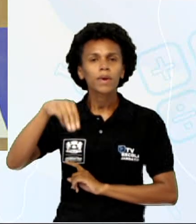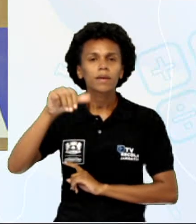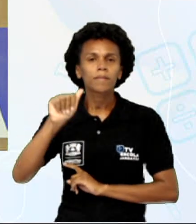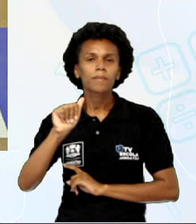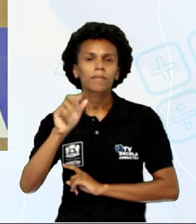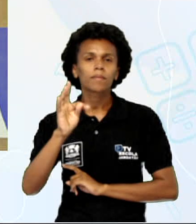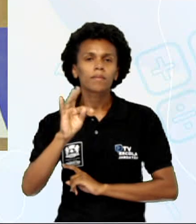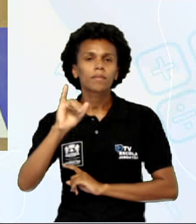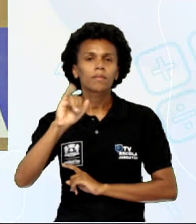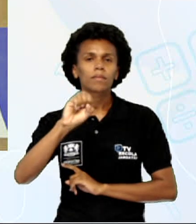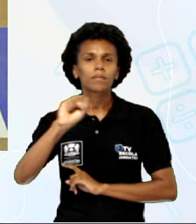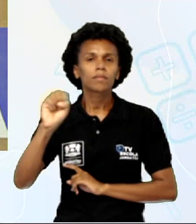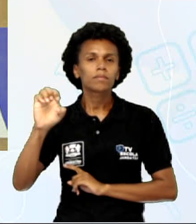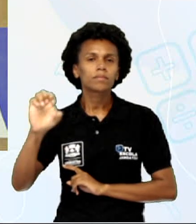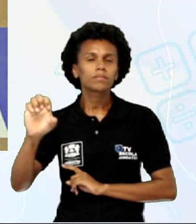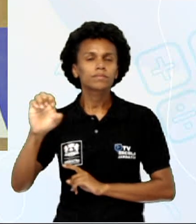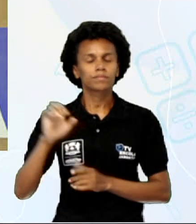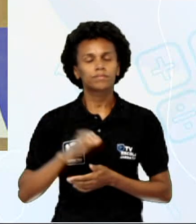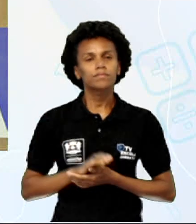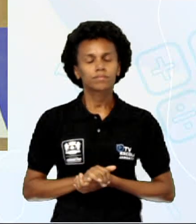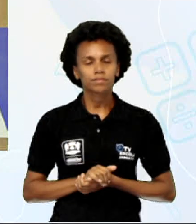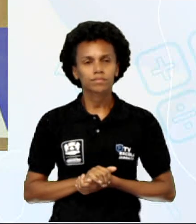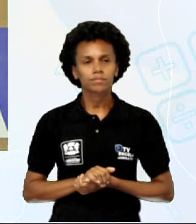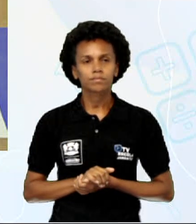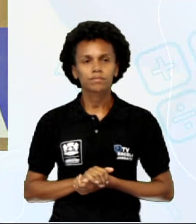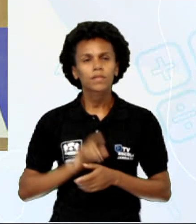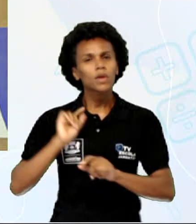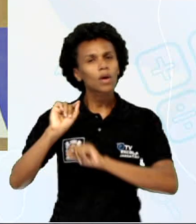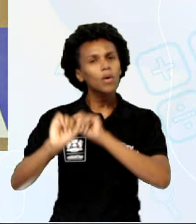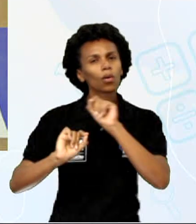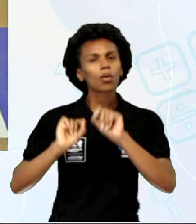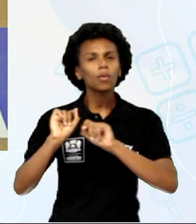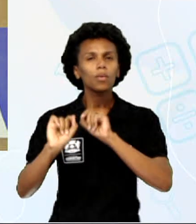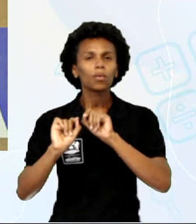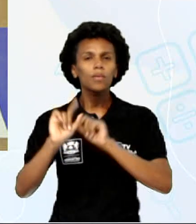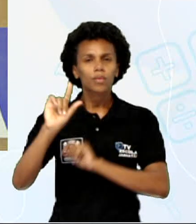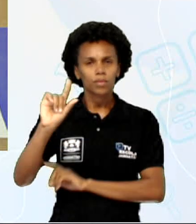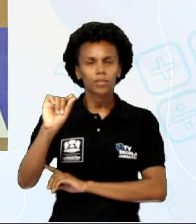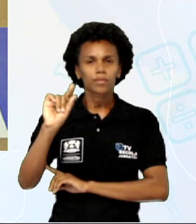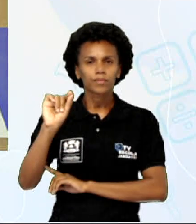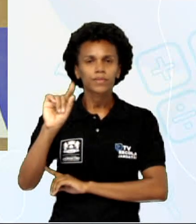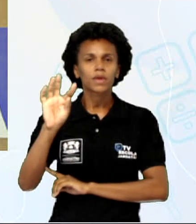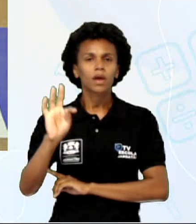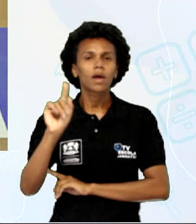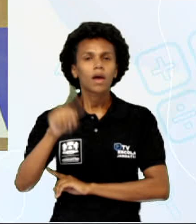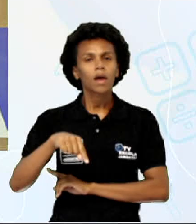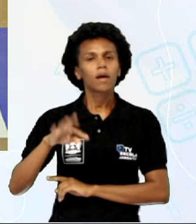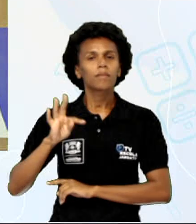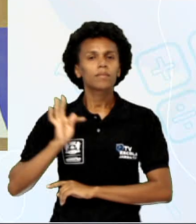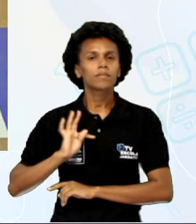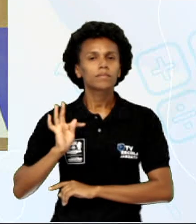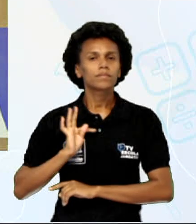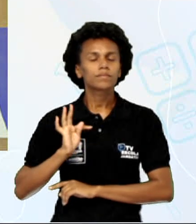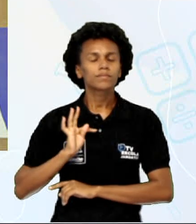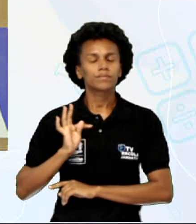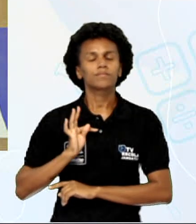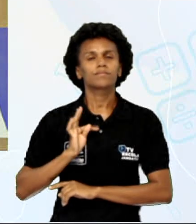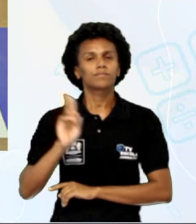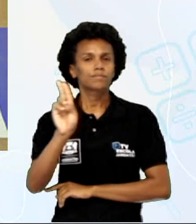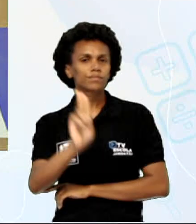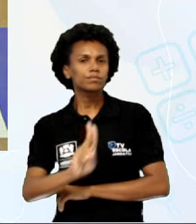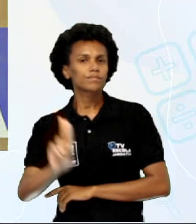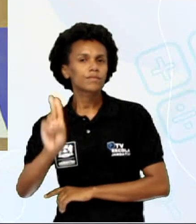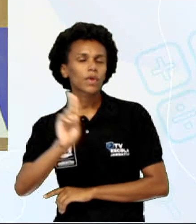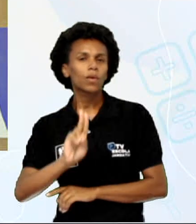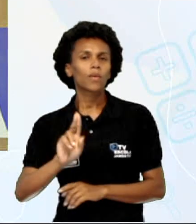Piscina. Então, o que é a colagem? É a técnica que combina diversos materiais como papel, recorte de jornal